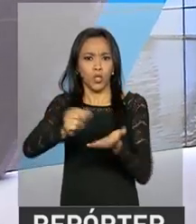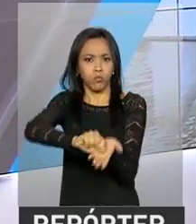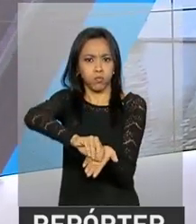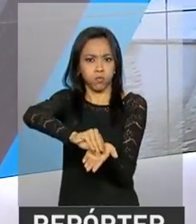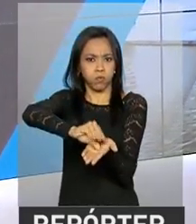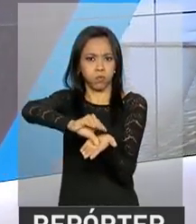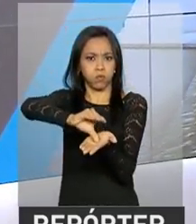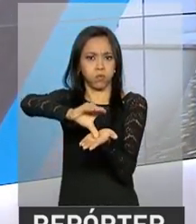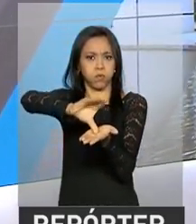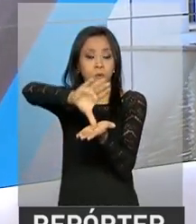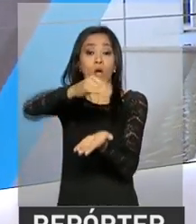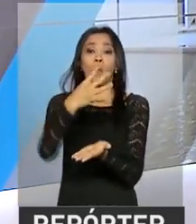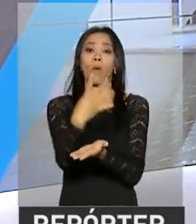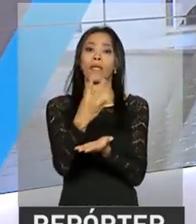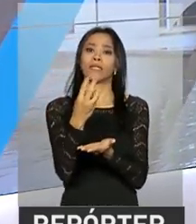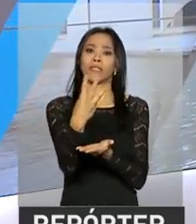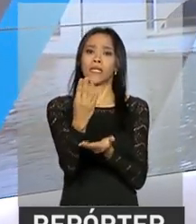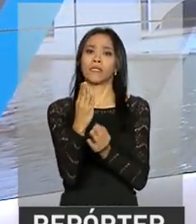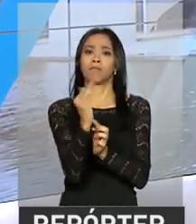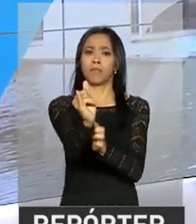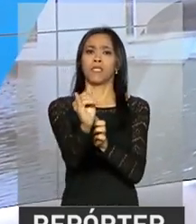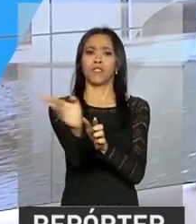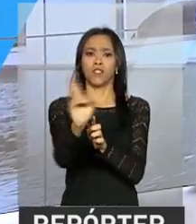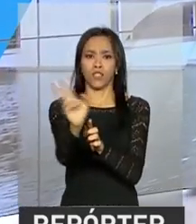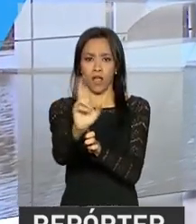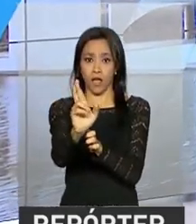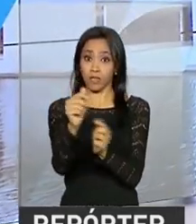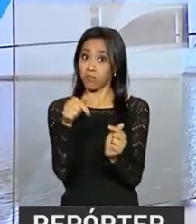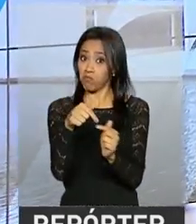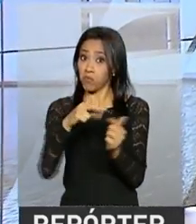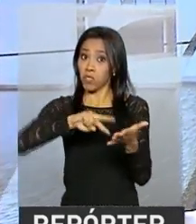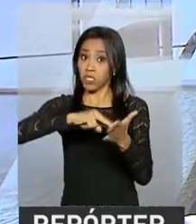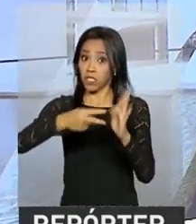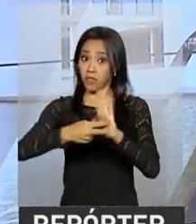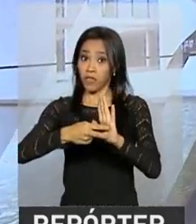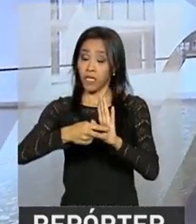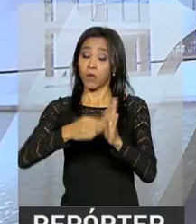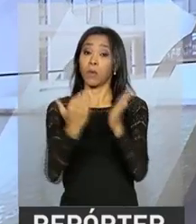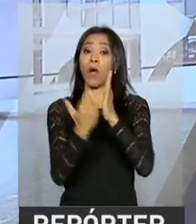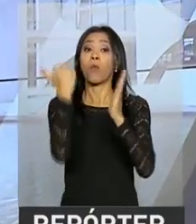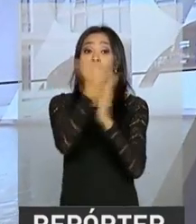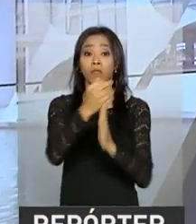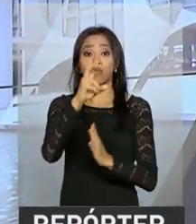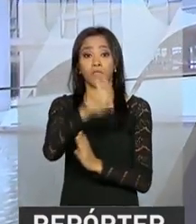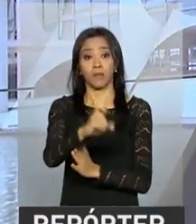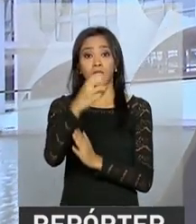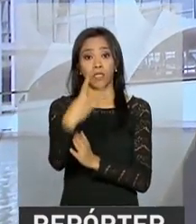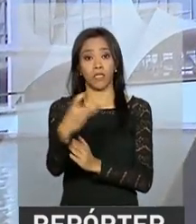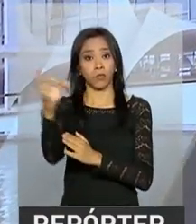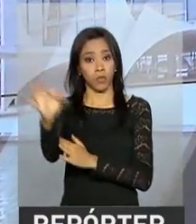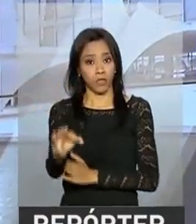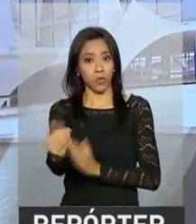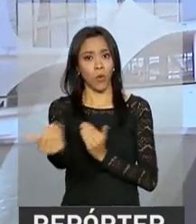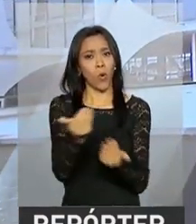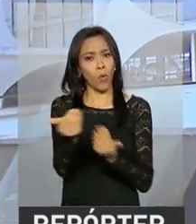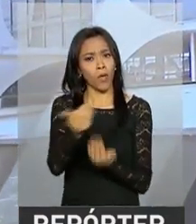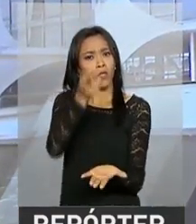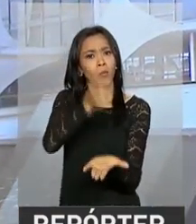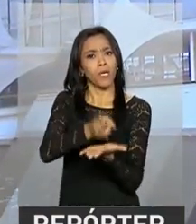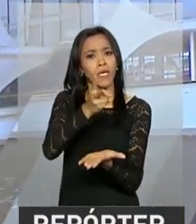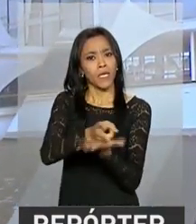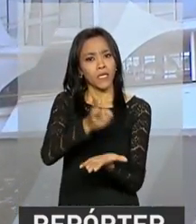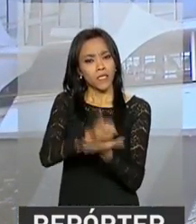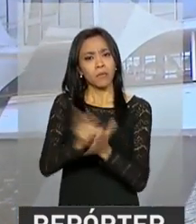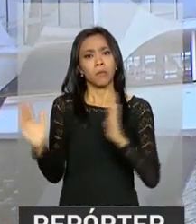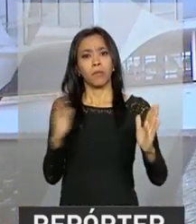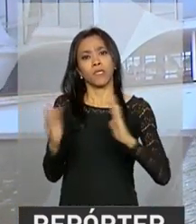chegou a quase R 43 bilhões deais um crescimento de 53% em comparação ao mesmo período